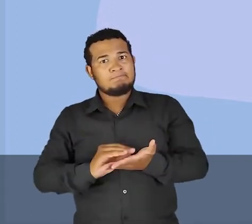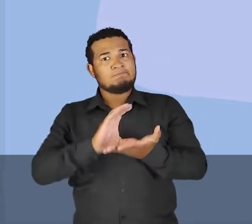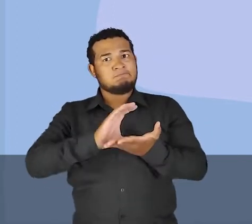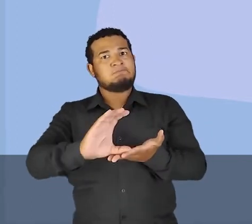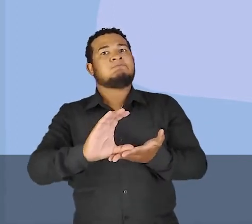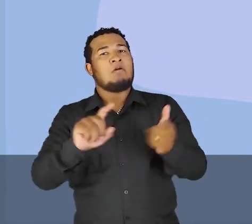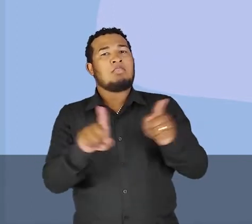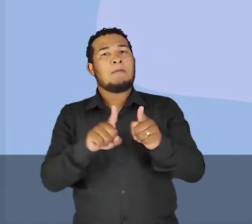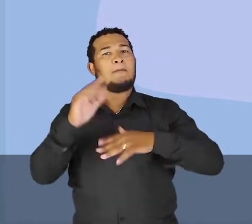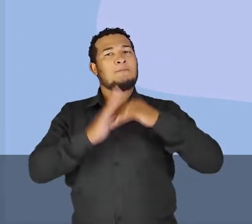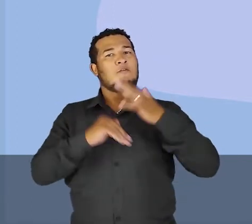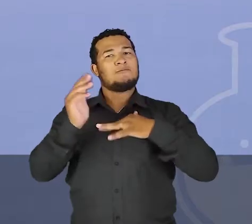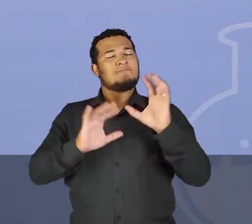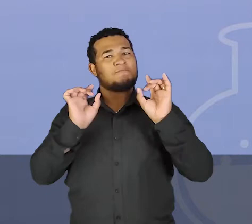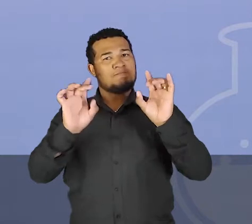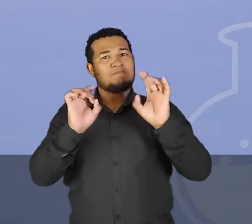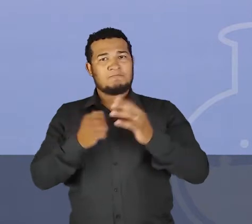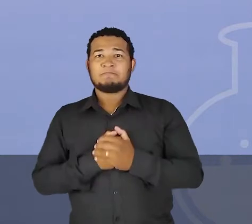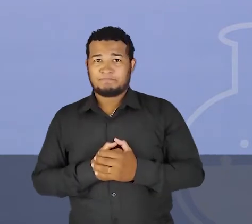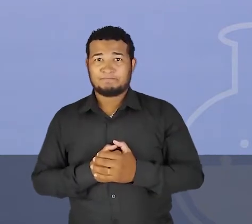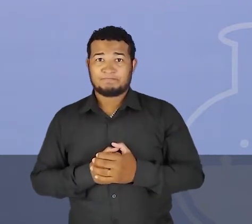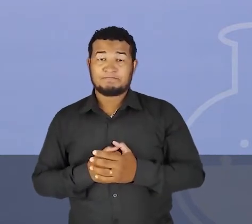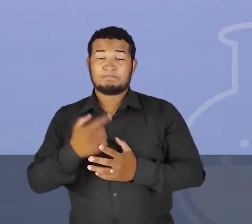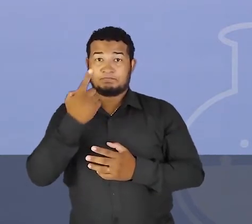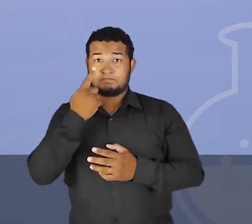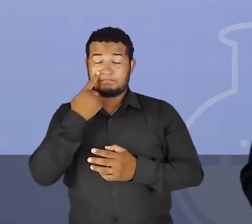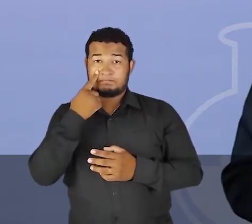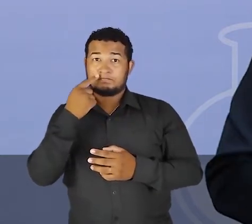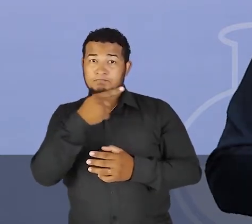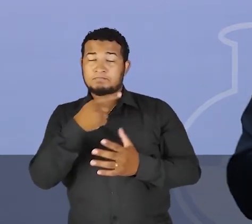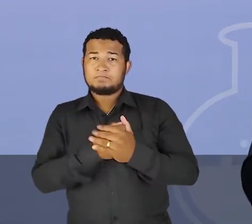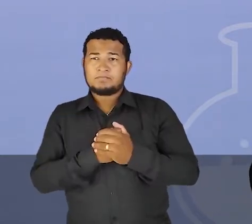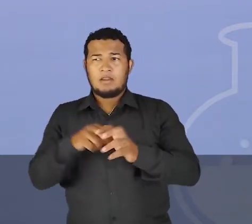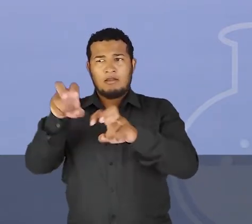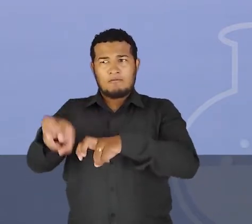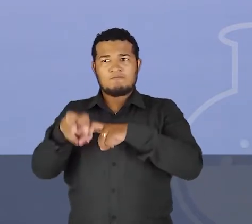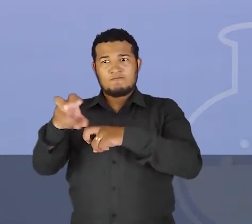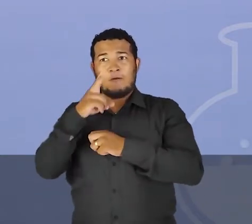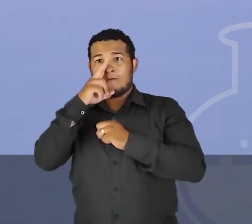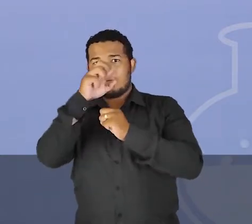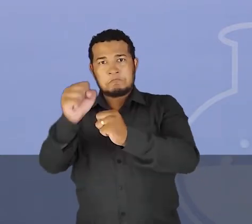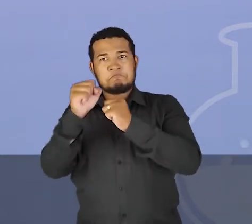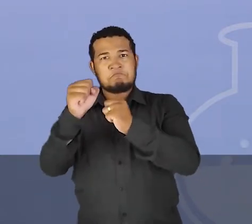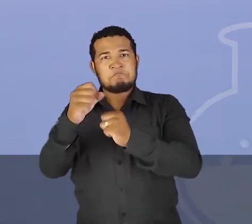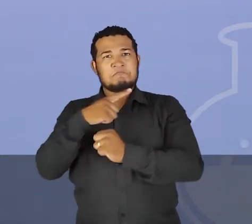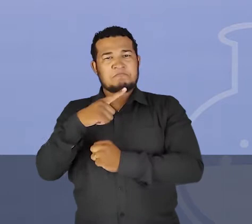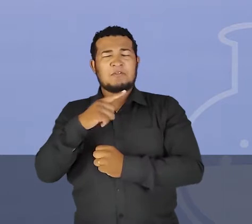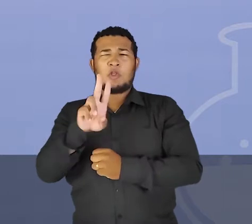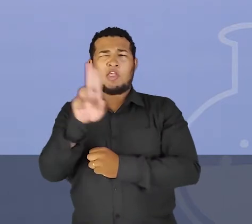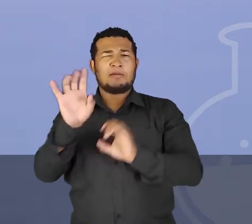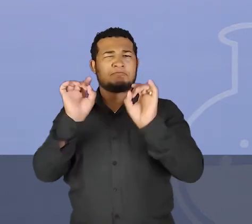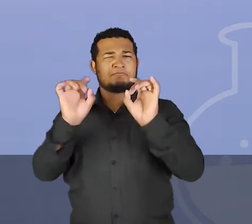mão de obra especializada. Vem comigo, pessoal. Veja bem, a agricultura intensiva, o próprio nome já diz,